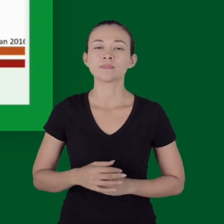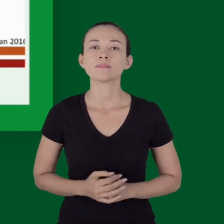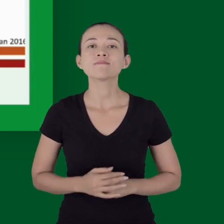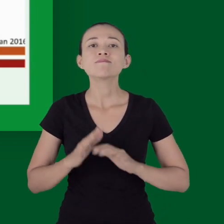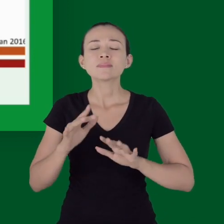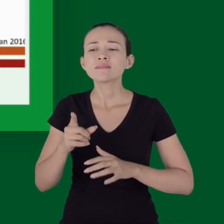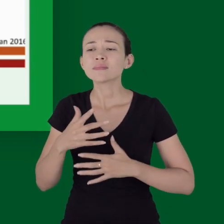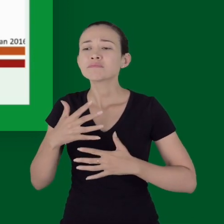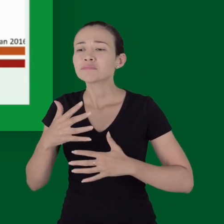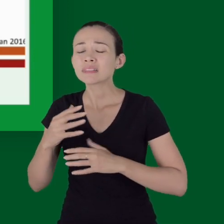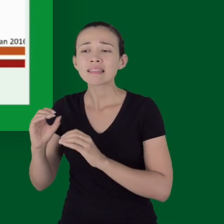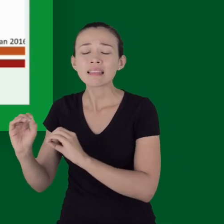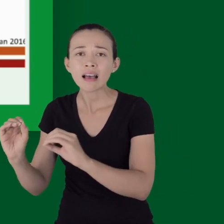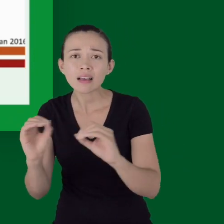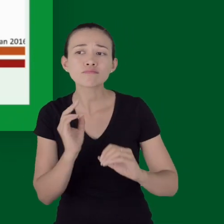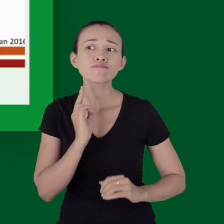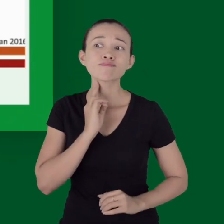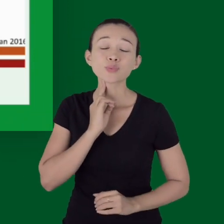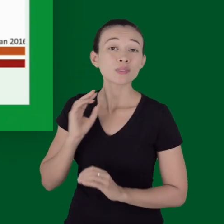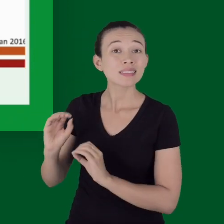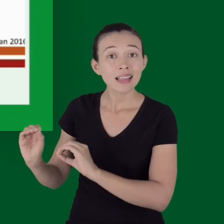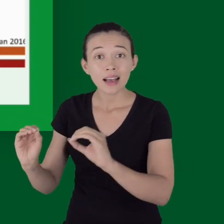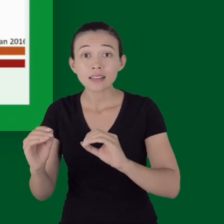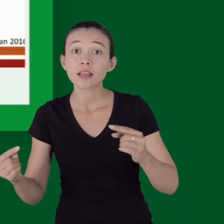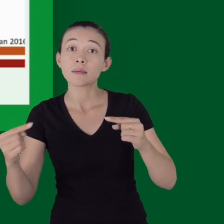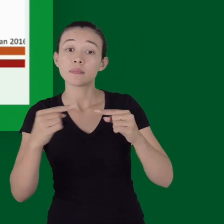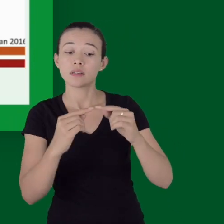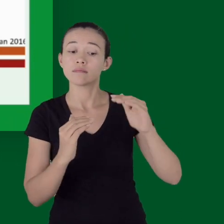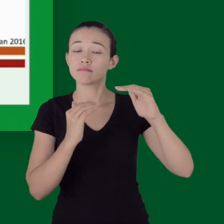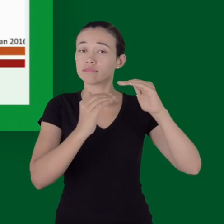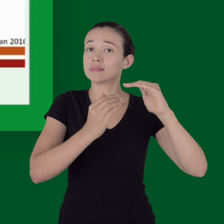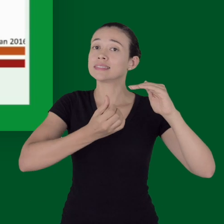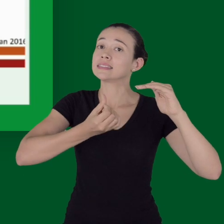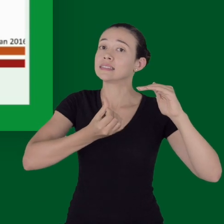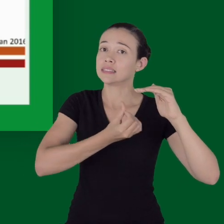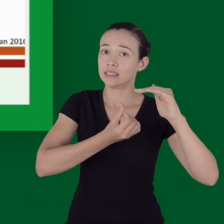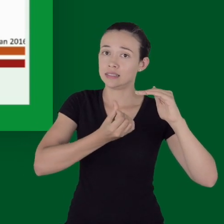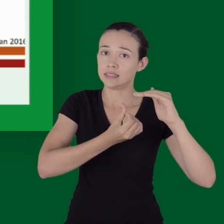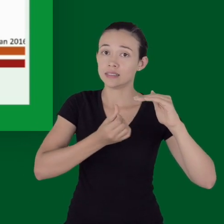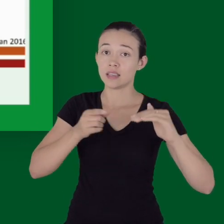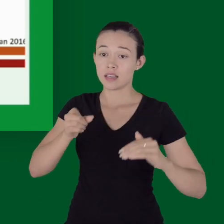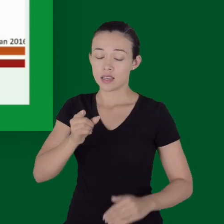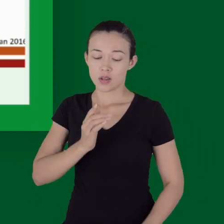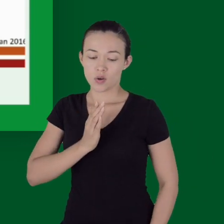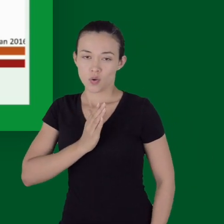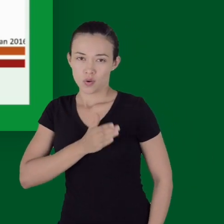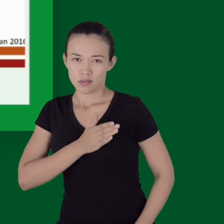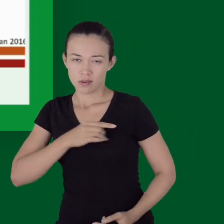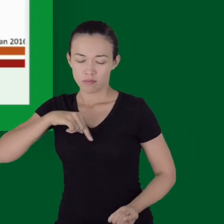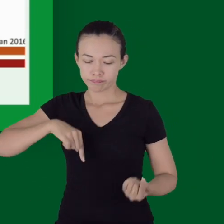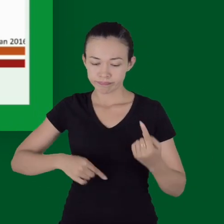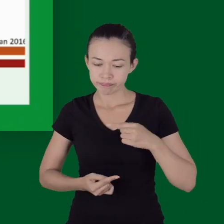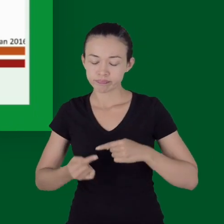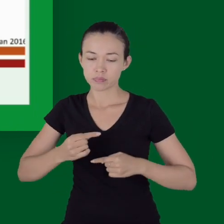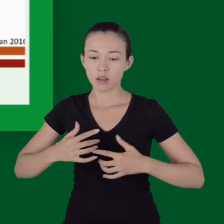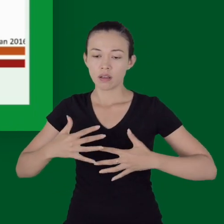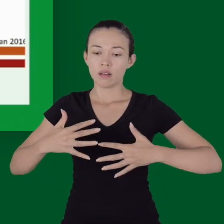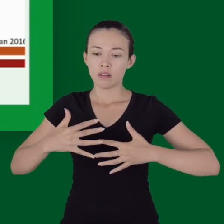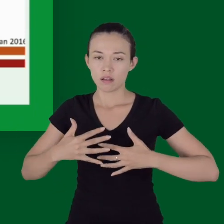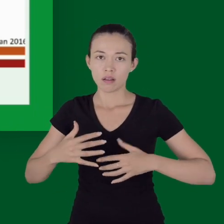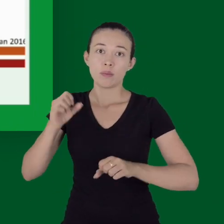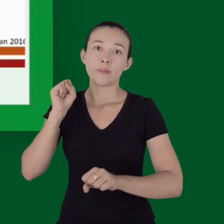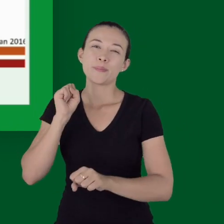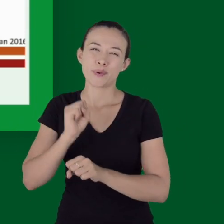como grau 5, né? Que é uma parada respiratória. Se o paciente não respira e não tem